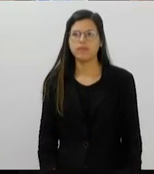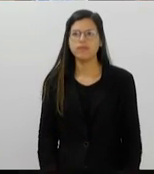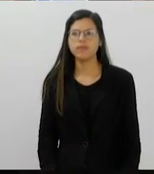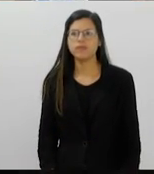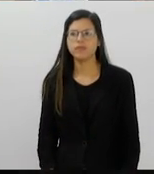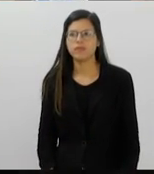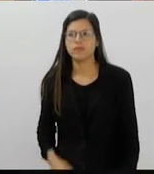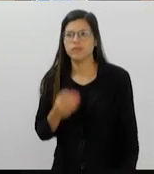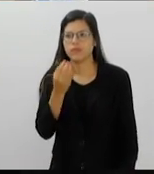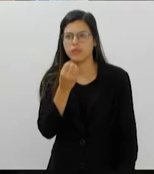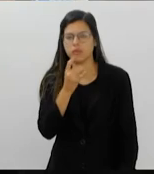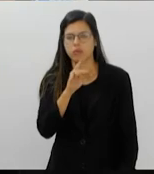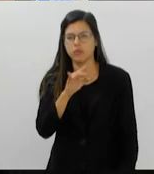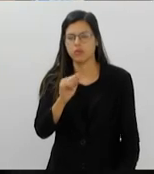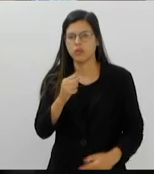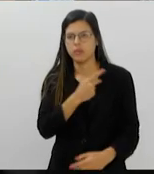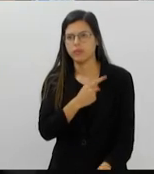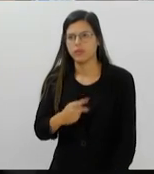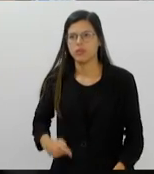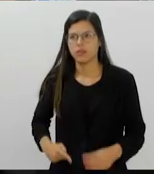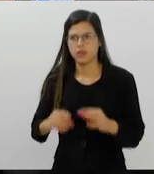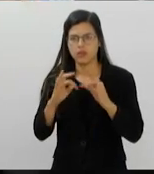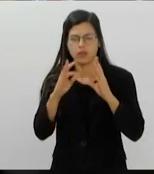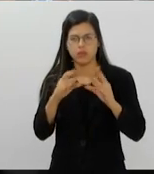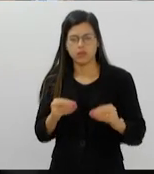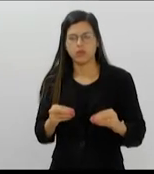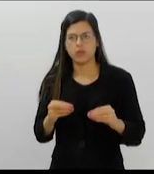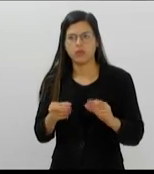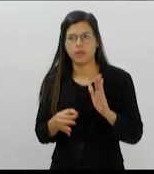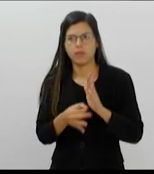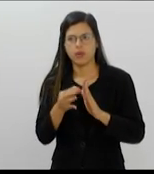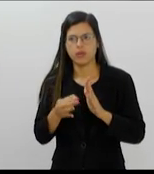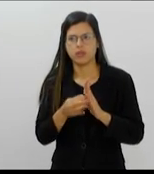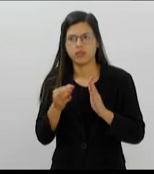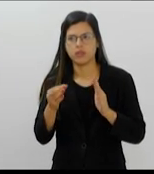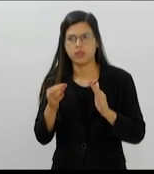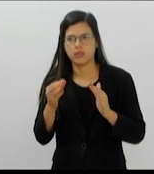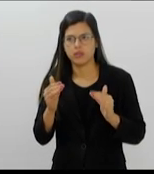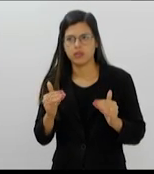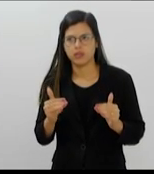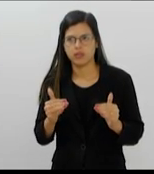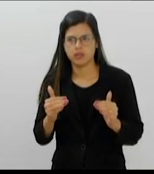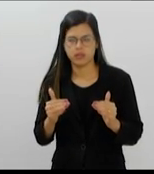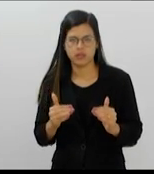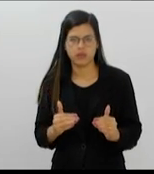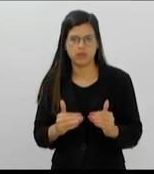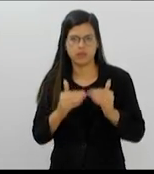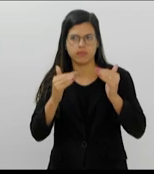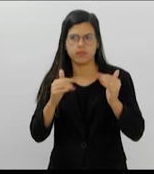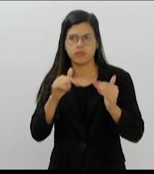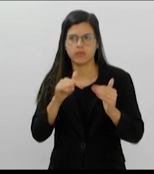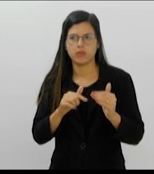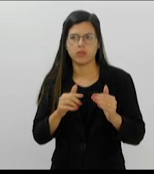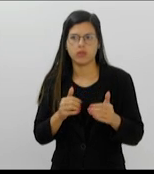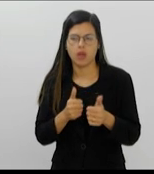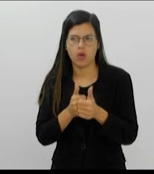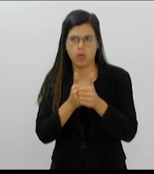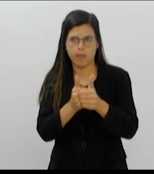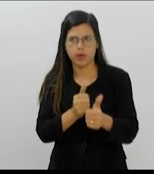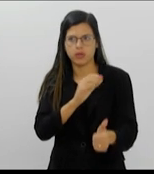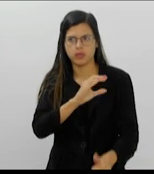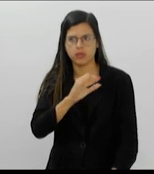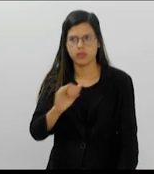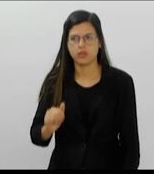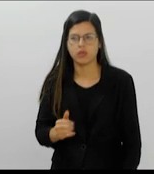Bom dia, presidente, bom dia a todos e a todas. Parecer é favorável, acompanhando a manifestação da CCJ.